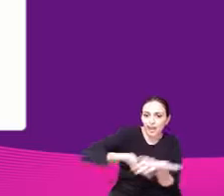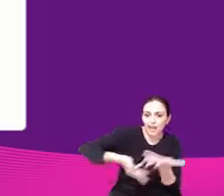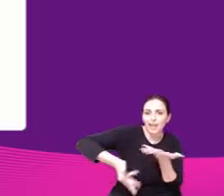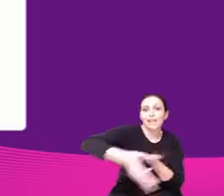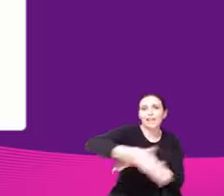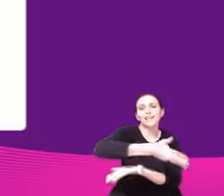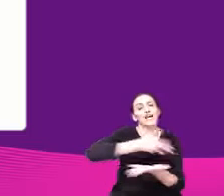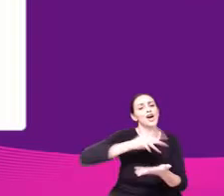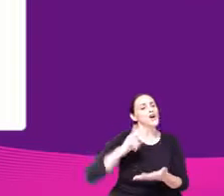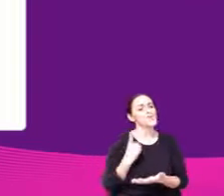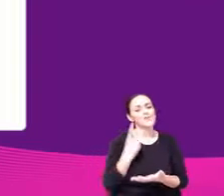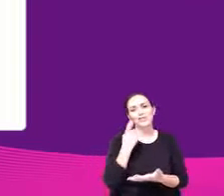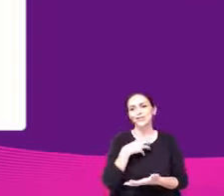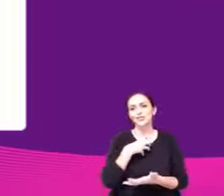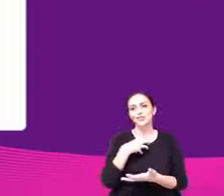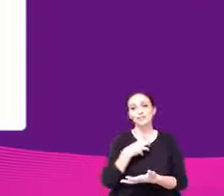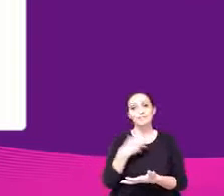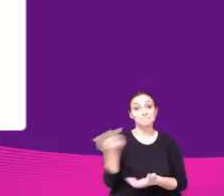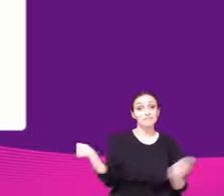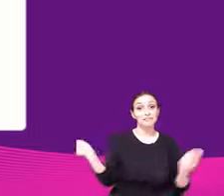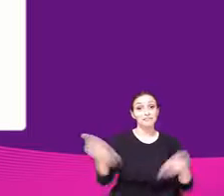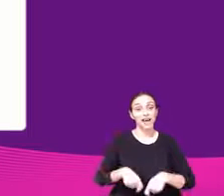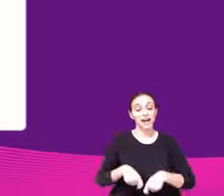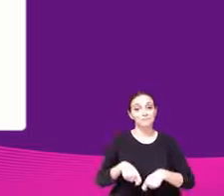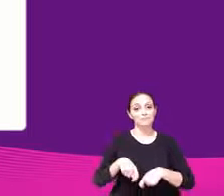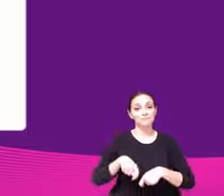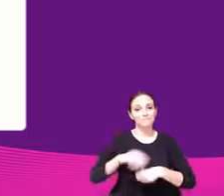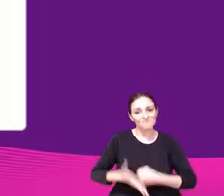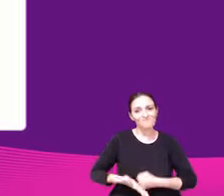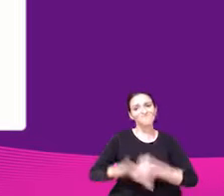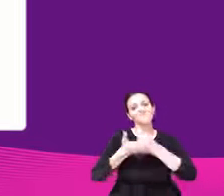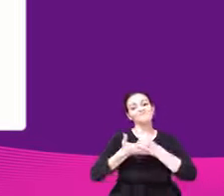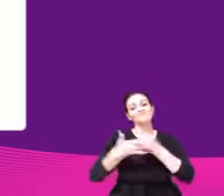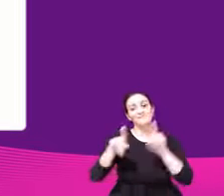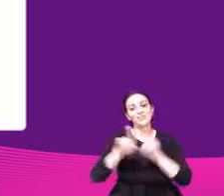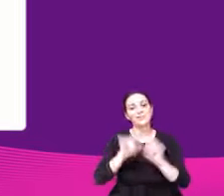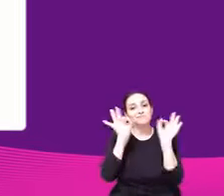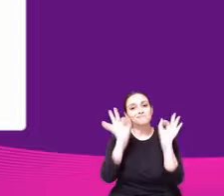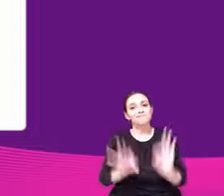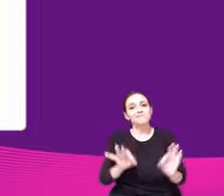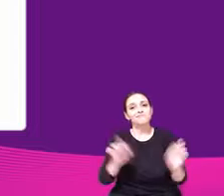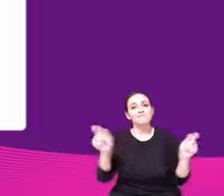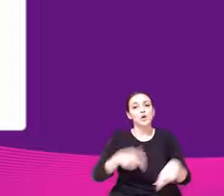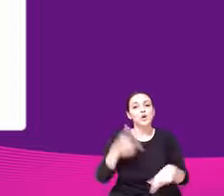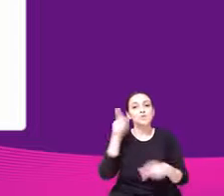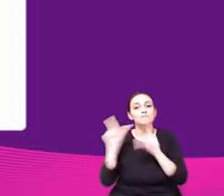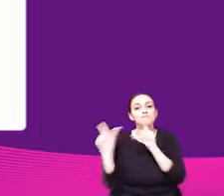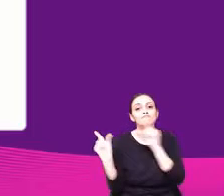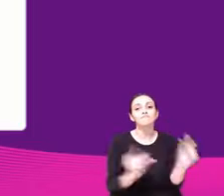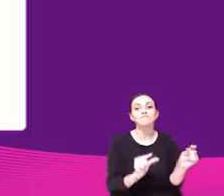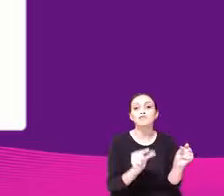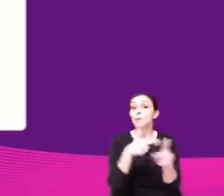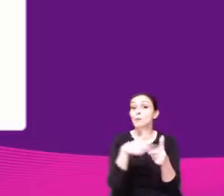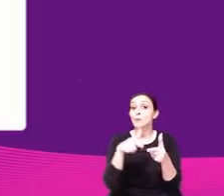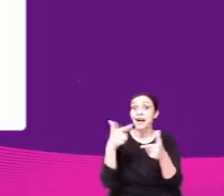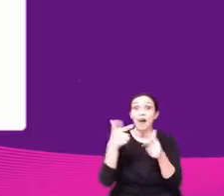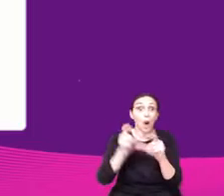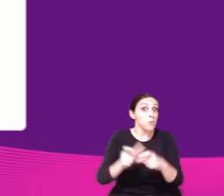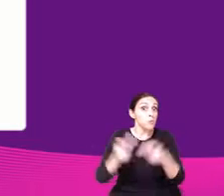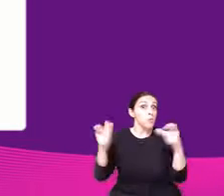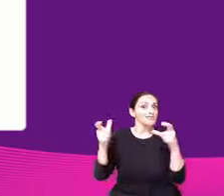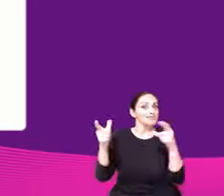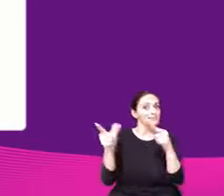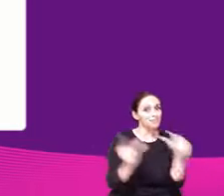que você teria que seria sustentável e eficaz para reduzir o tamanho do problema, né?